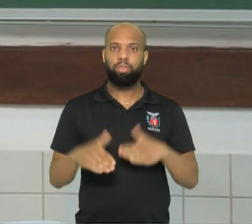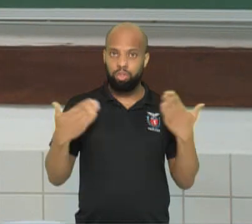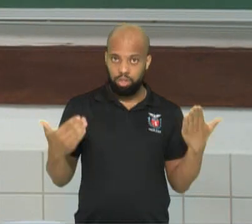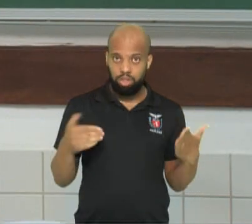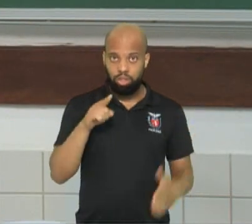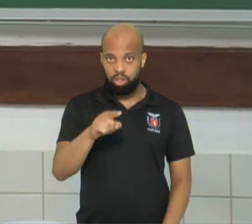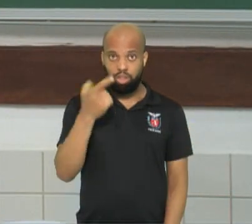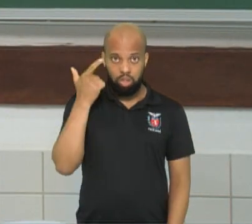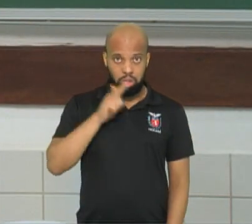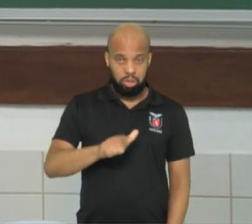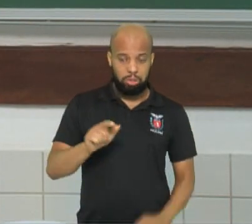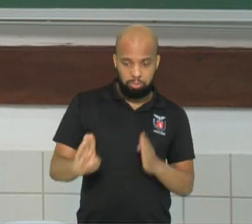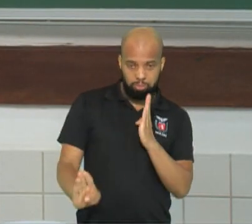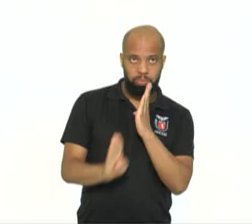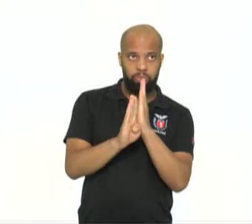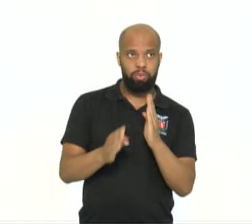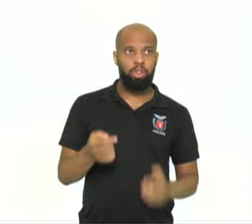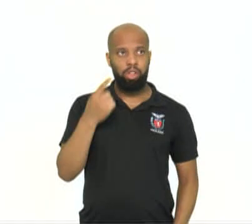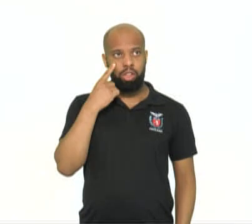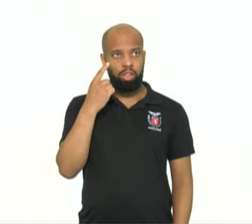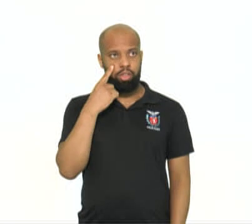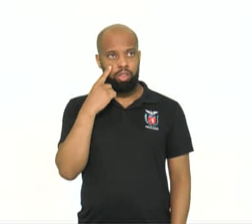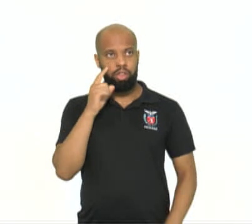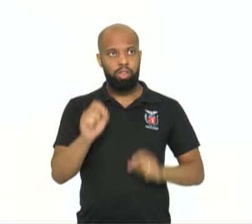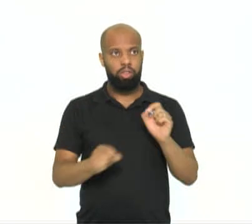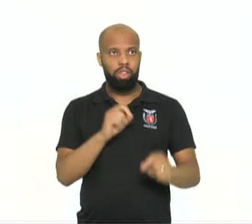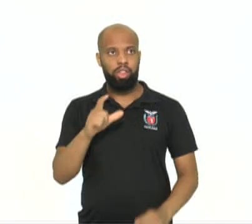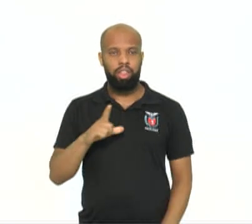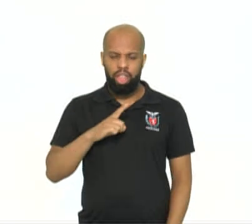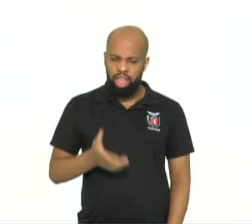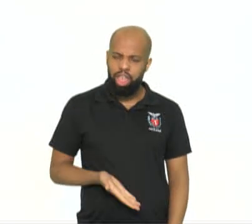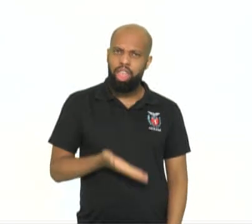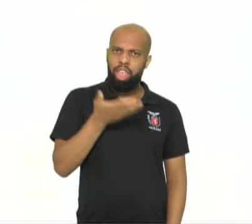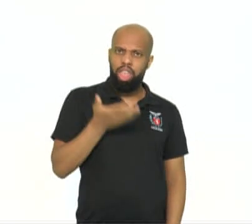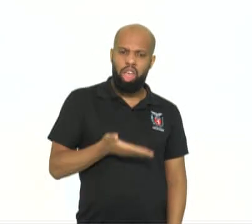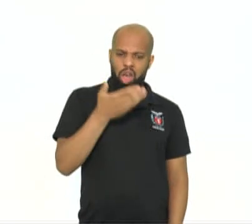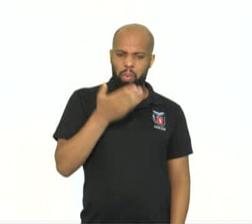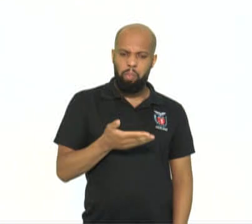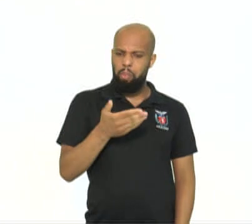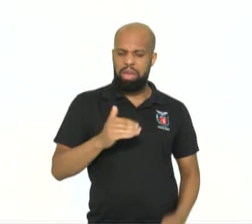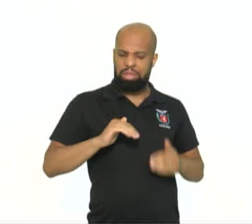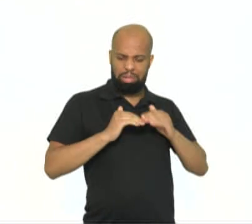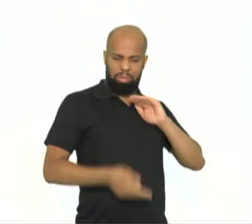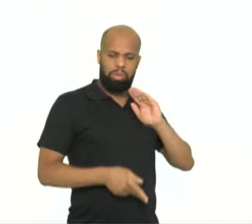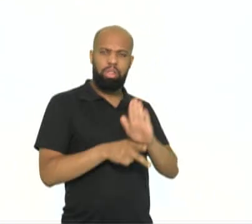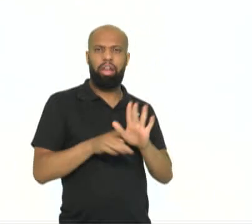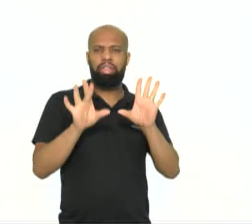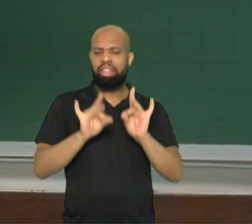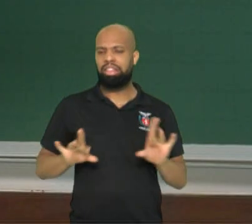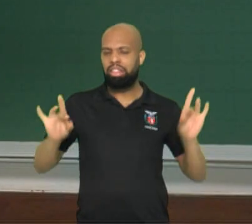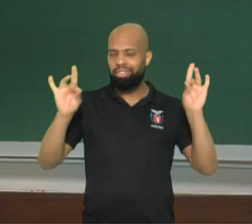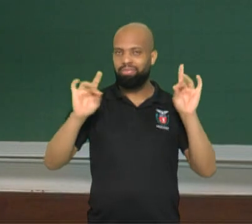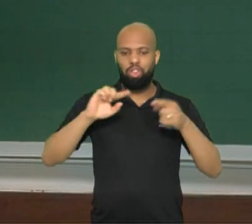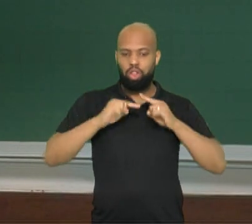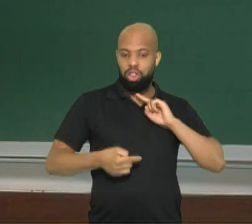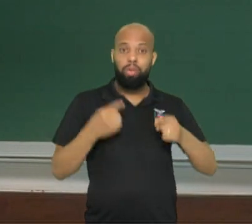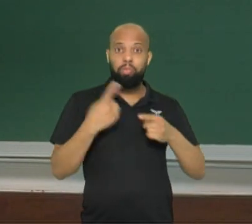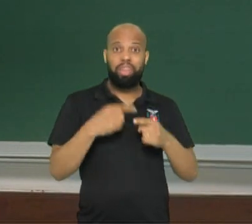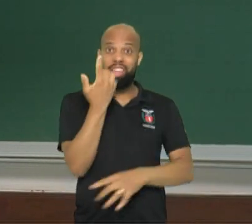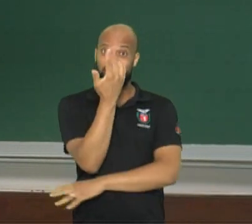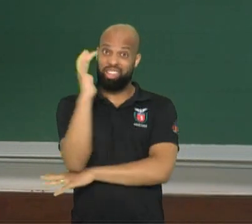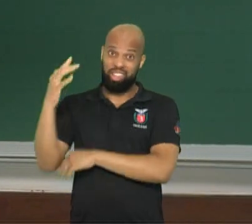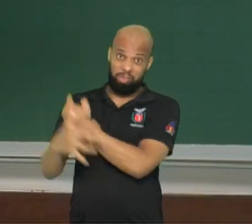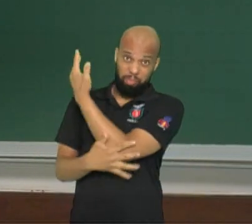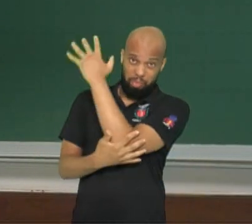E aí, será que você conseguiu identificar? Aqui, né, gente? A elevação desproporcional da umidade. Muito pelo contrário. Desmatamento e